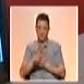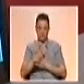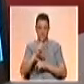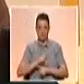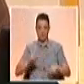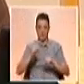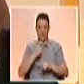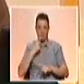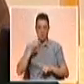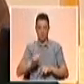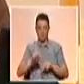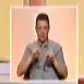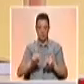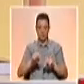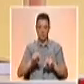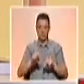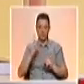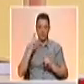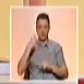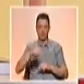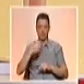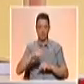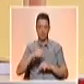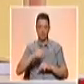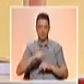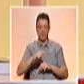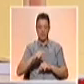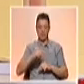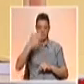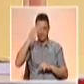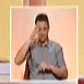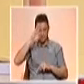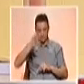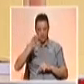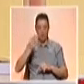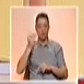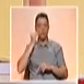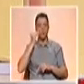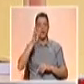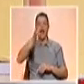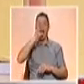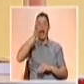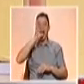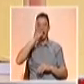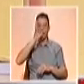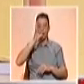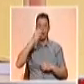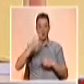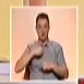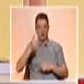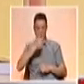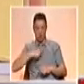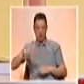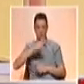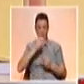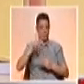se avançou muito. Mas vamos voltar à outra questão, que era a que eu lhe colocava, que era termos a percepção de como a água, para nós percebemos